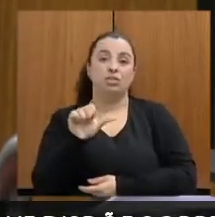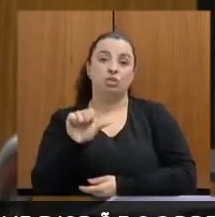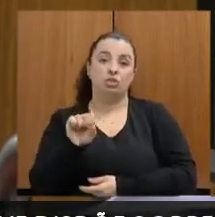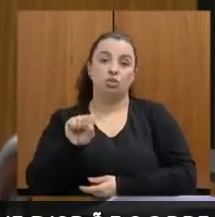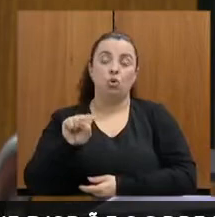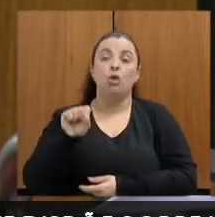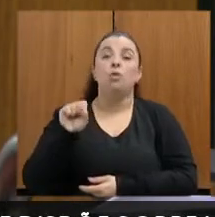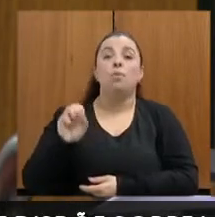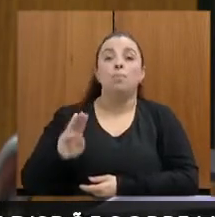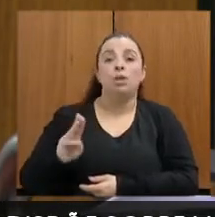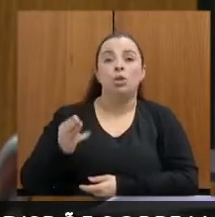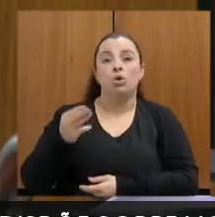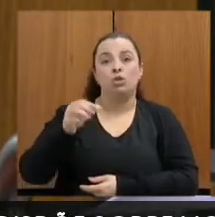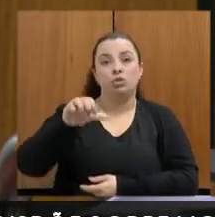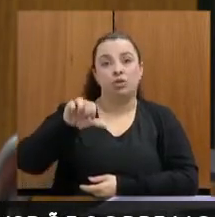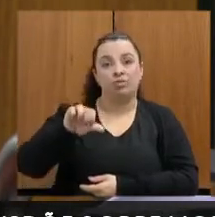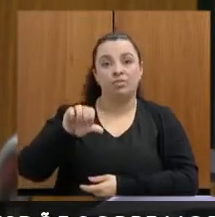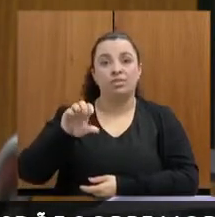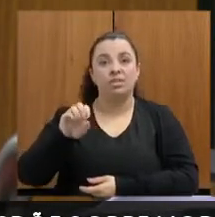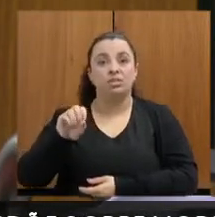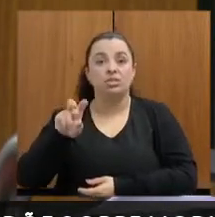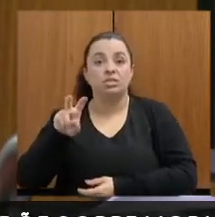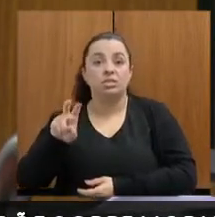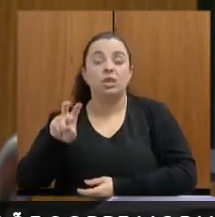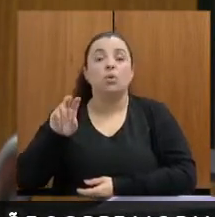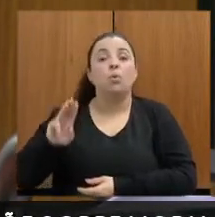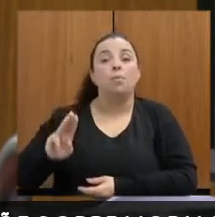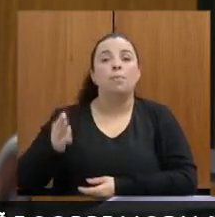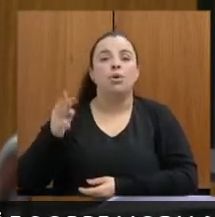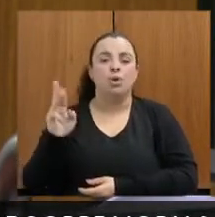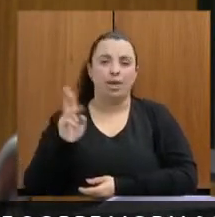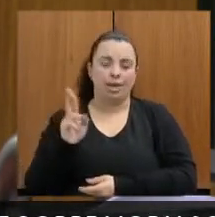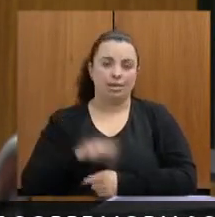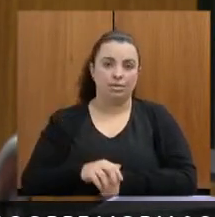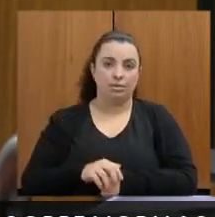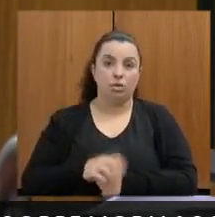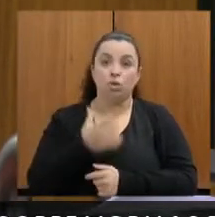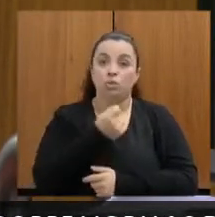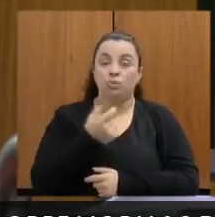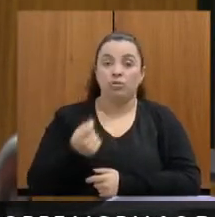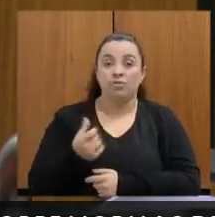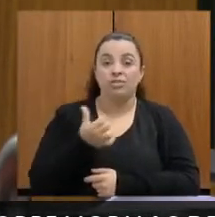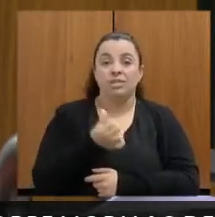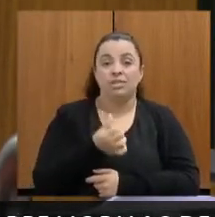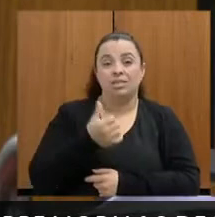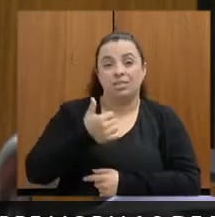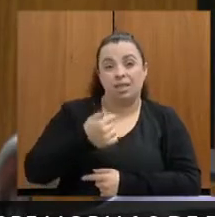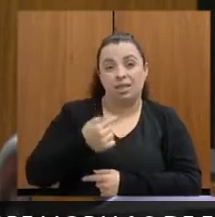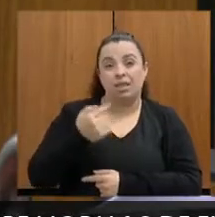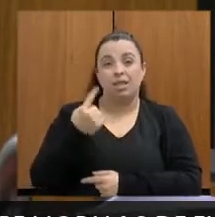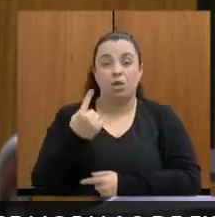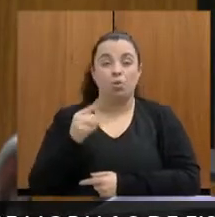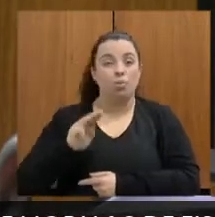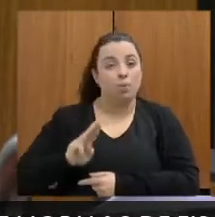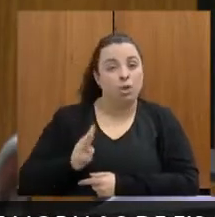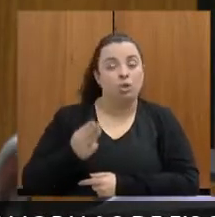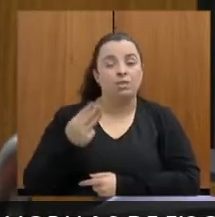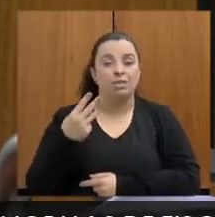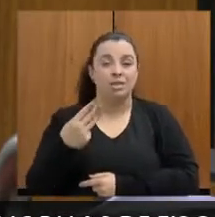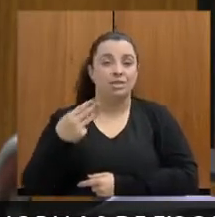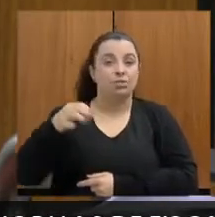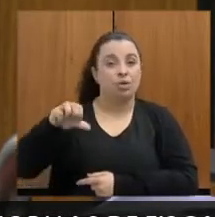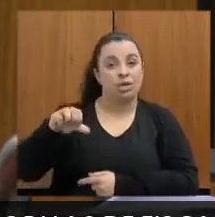milhões 905 mil reais 2020 671 milhões 349000